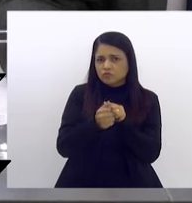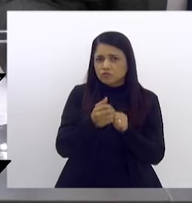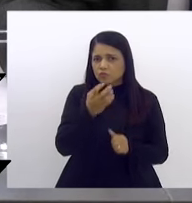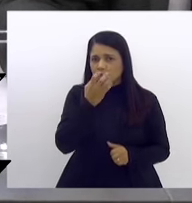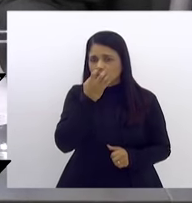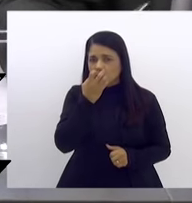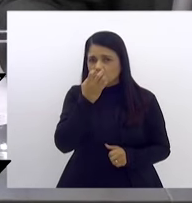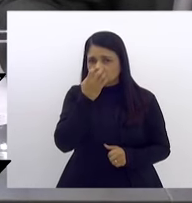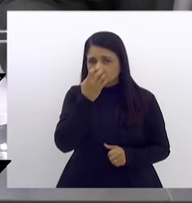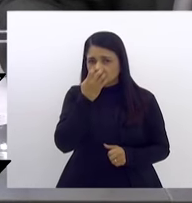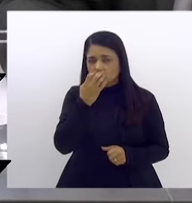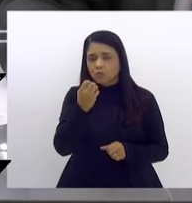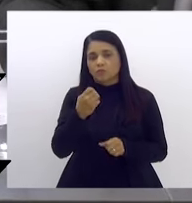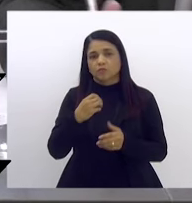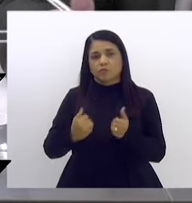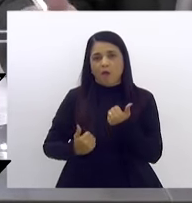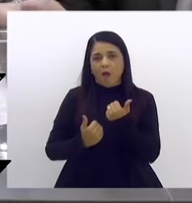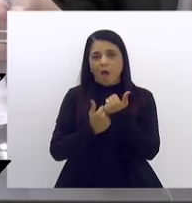de apoio